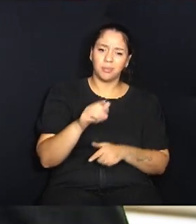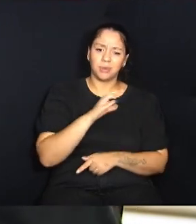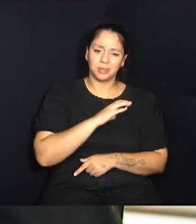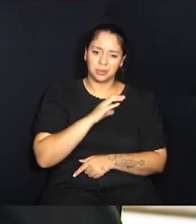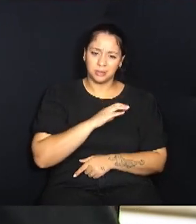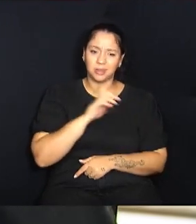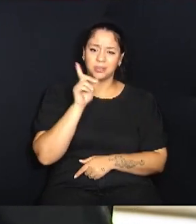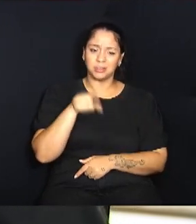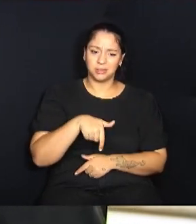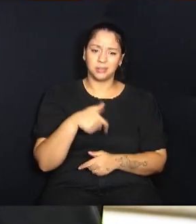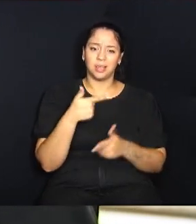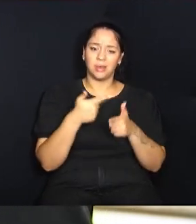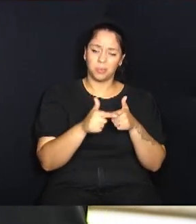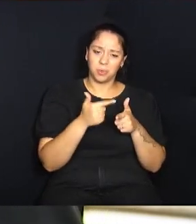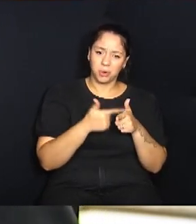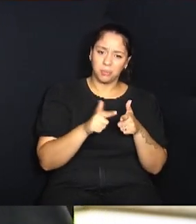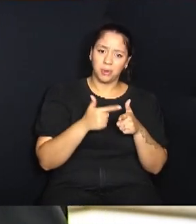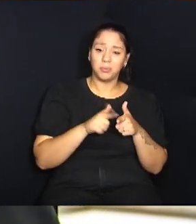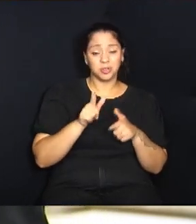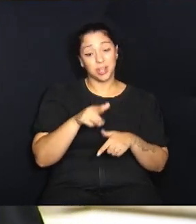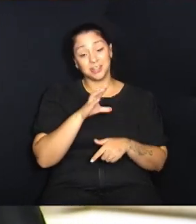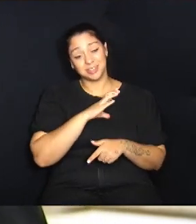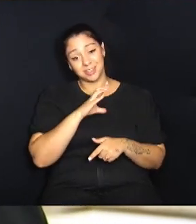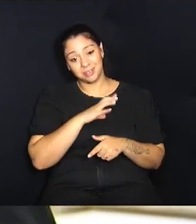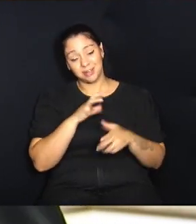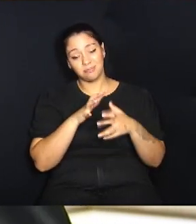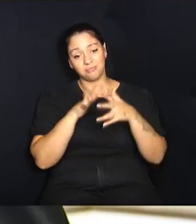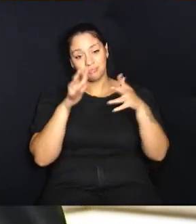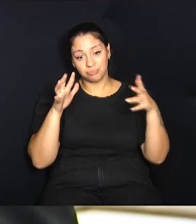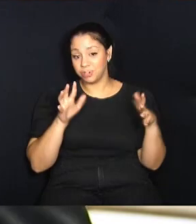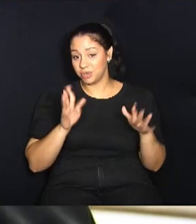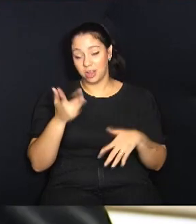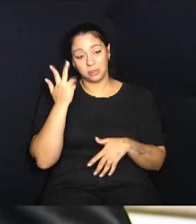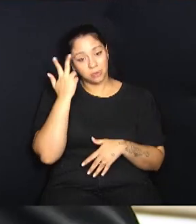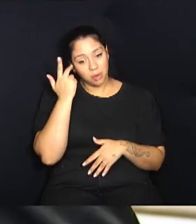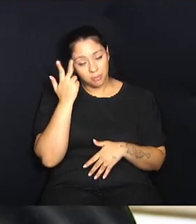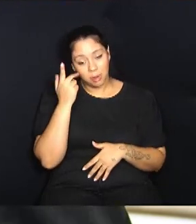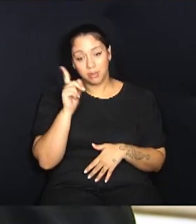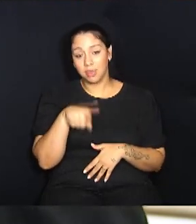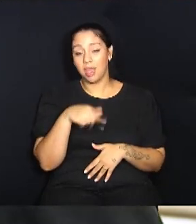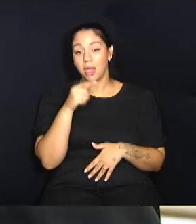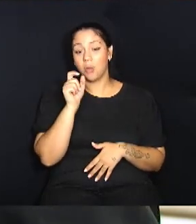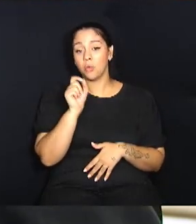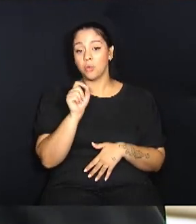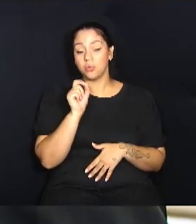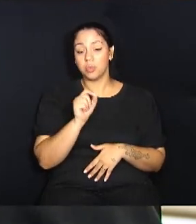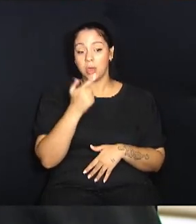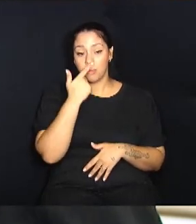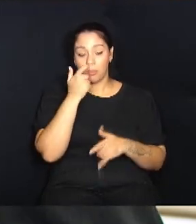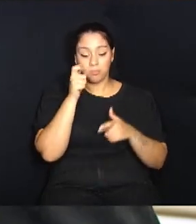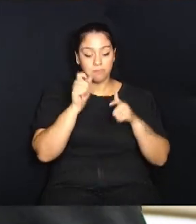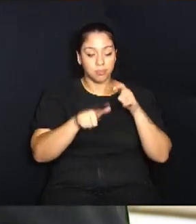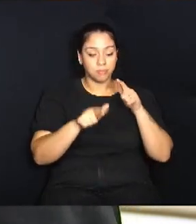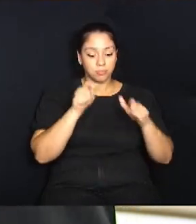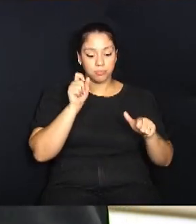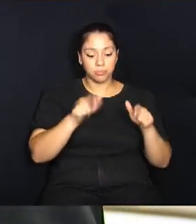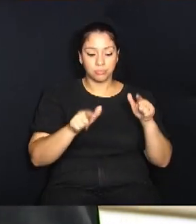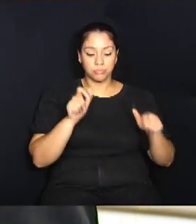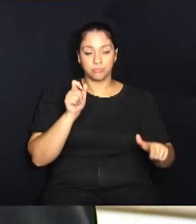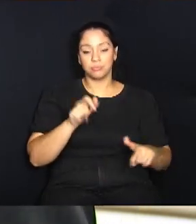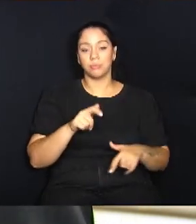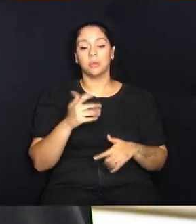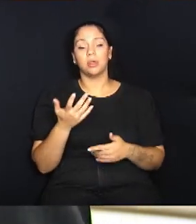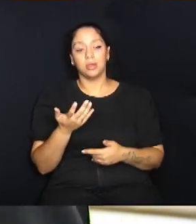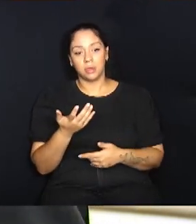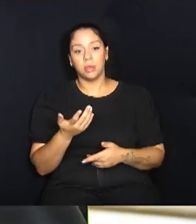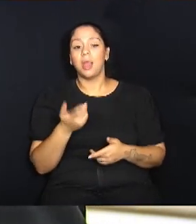é um problema das grandes cidades, dos grandes centros urbanos, que é o descarte irregular de entulho. Isso causa um problema